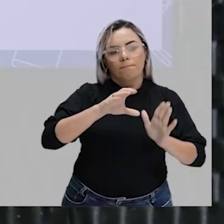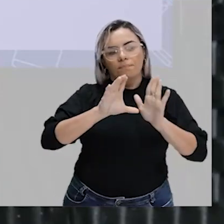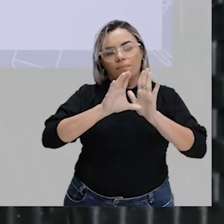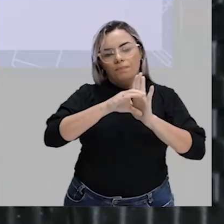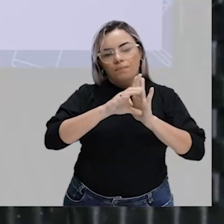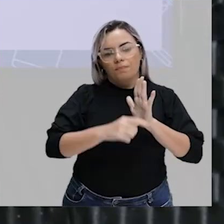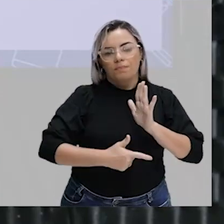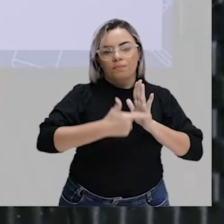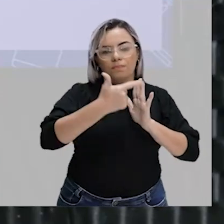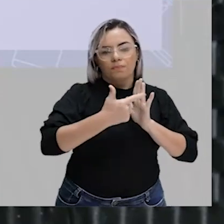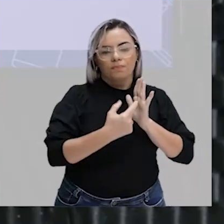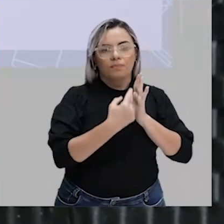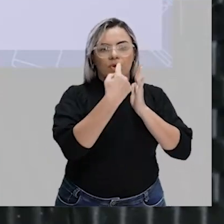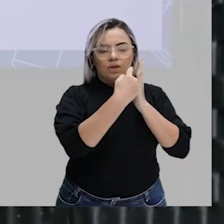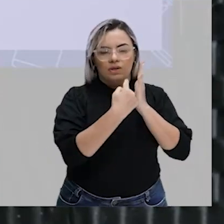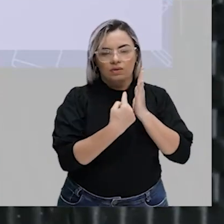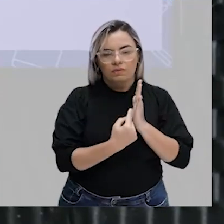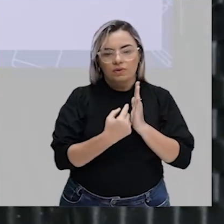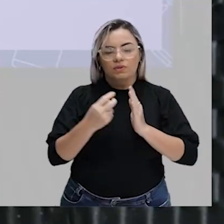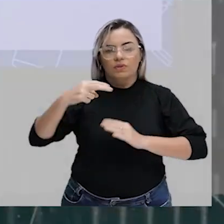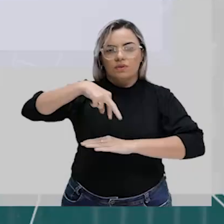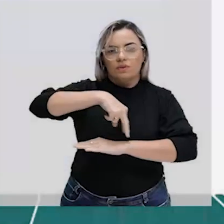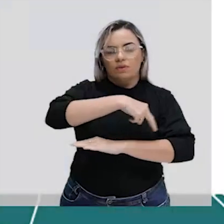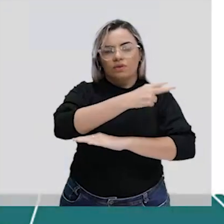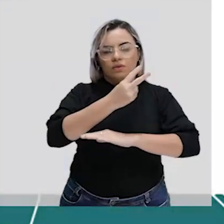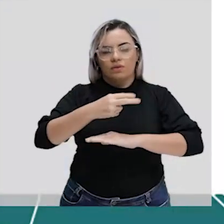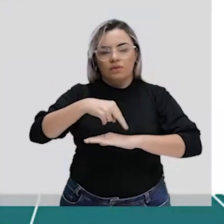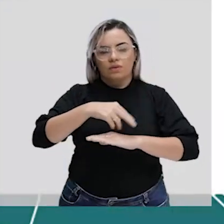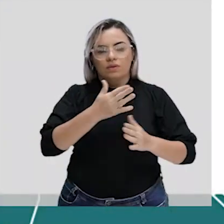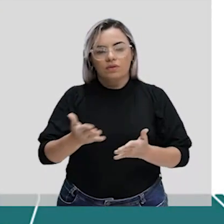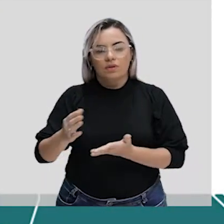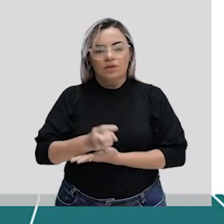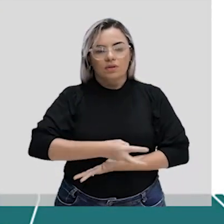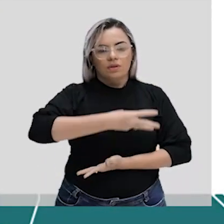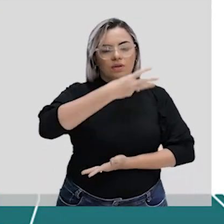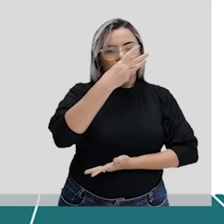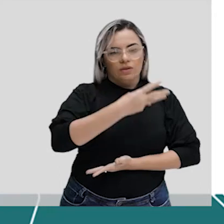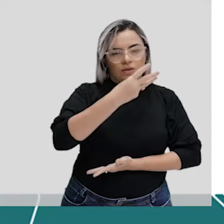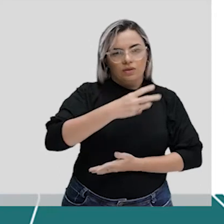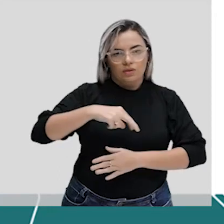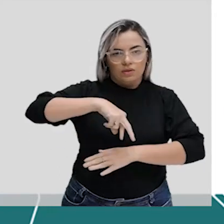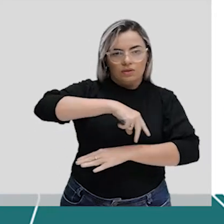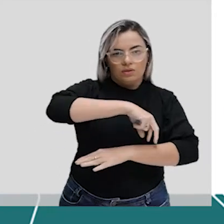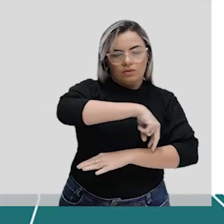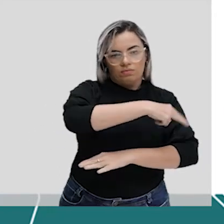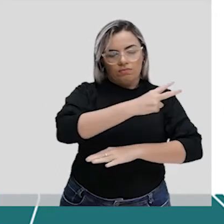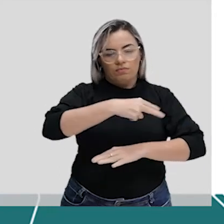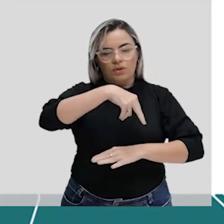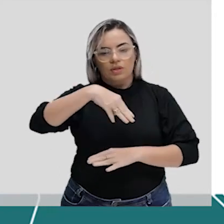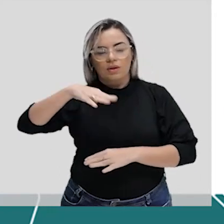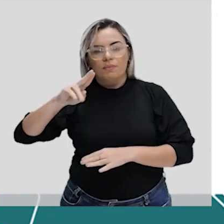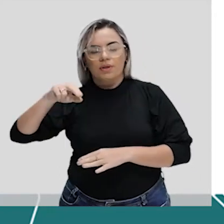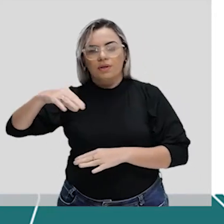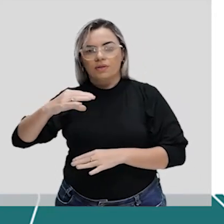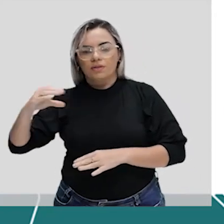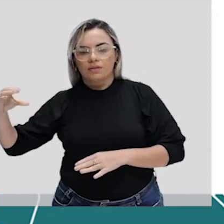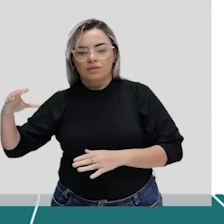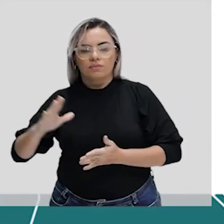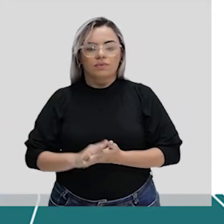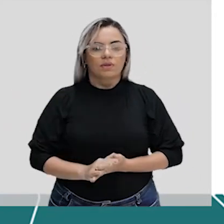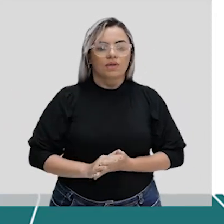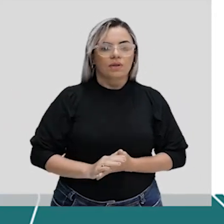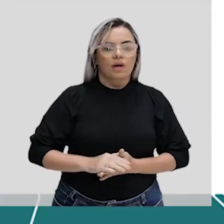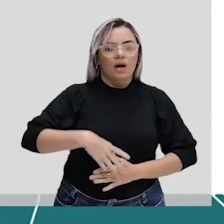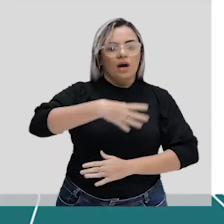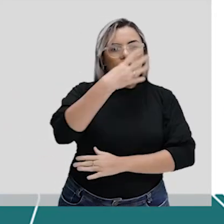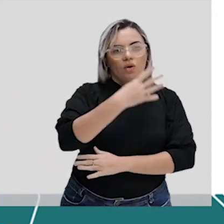a classificação da ginástica, a ginástica na BNCC, que é a nossa Base Nacional Comum Curricular, a